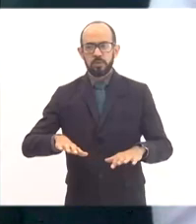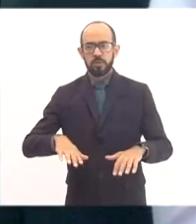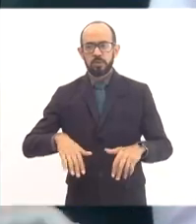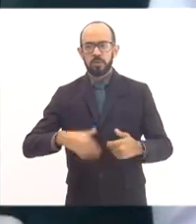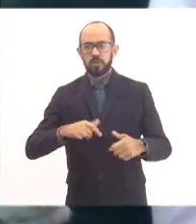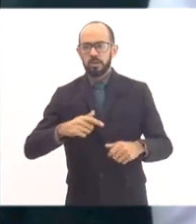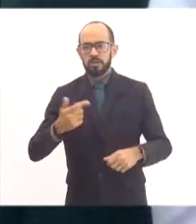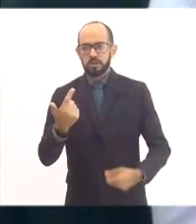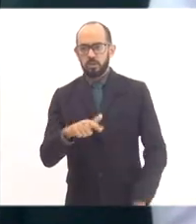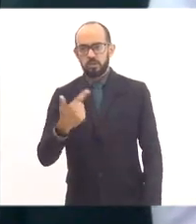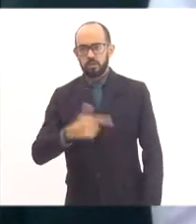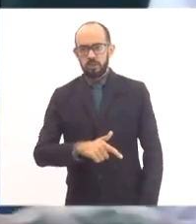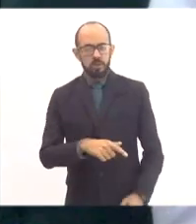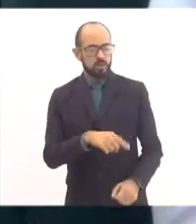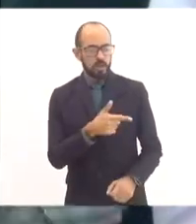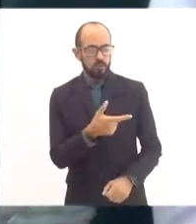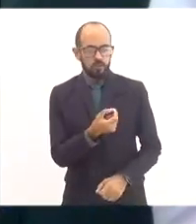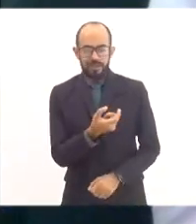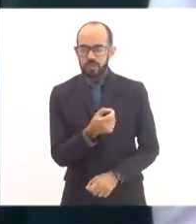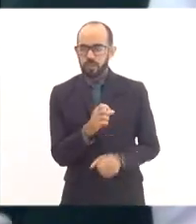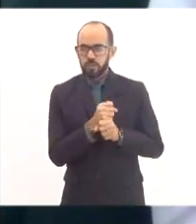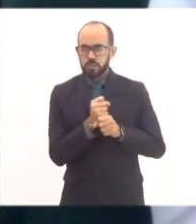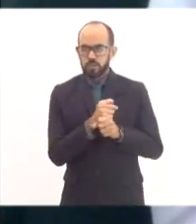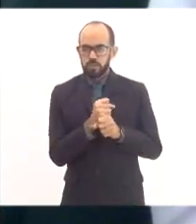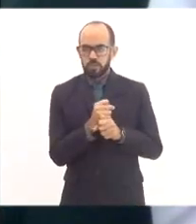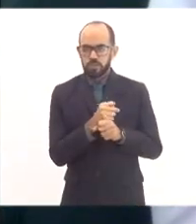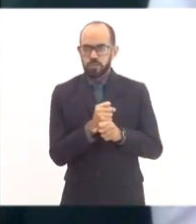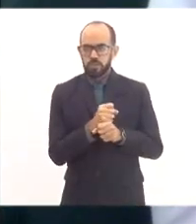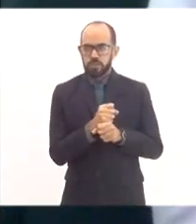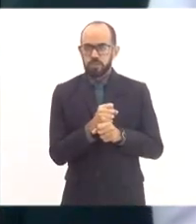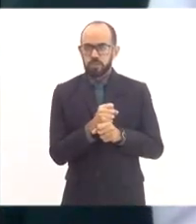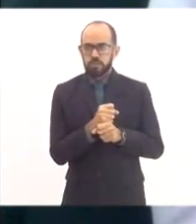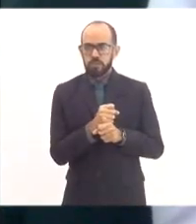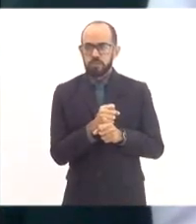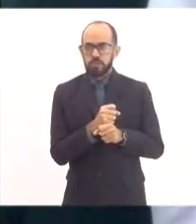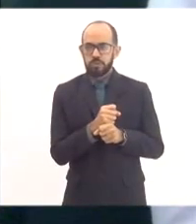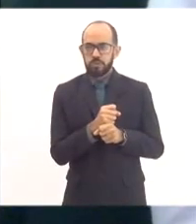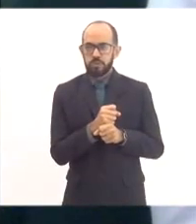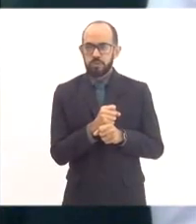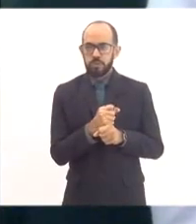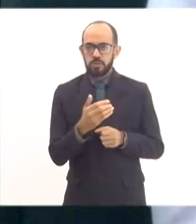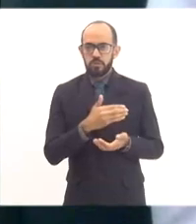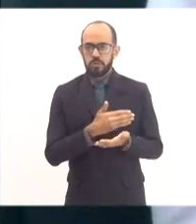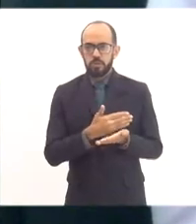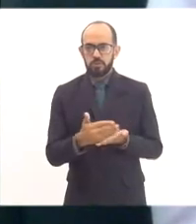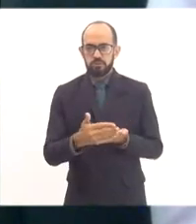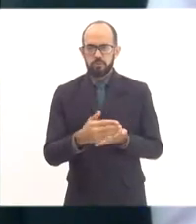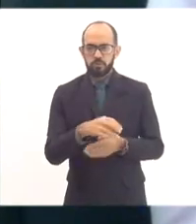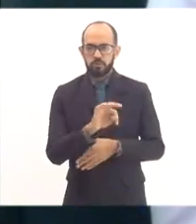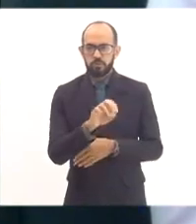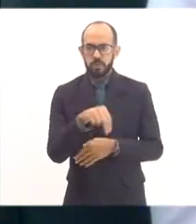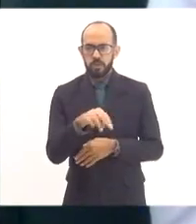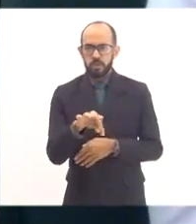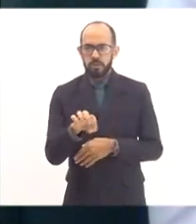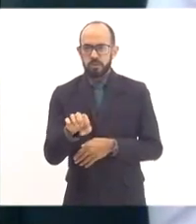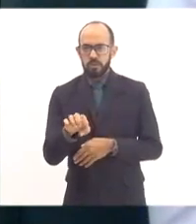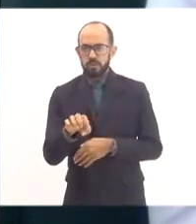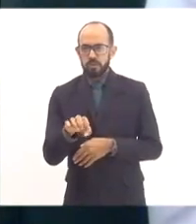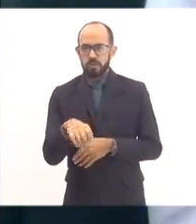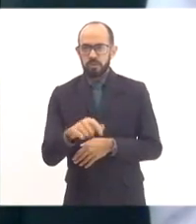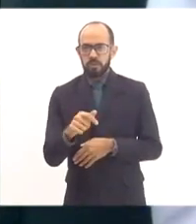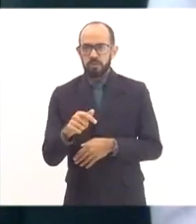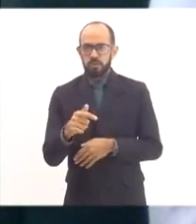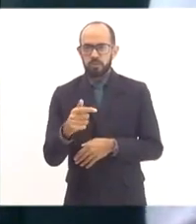têm, eles têm 20 anos. A gente está entrando como bombeiro temporário, entrando como tenente. Então, não é possível